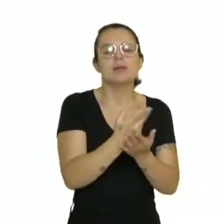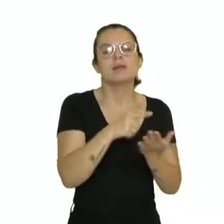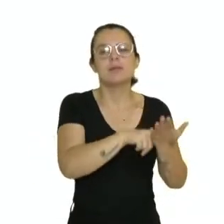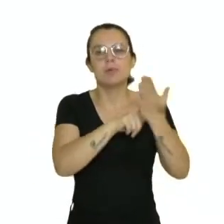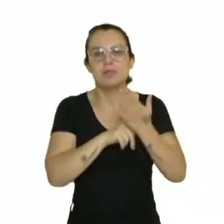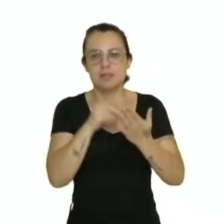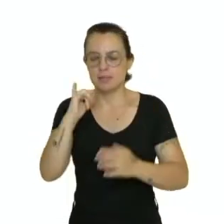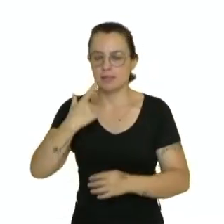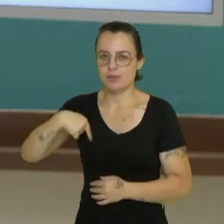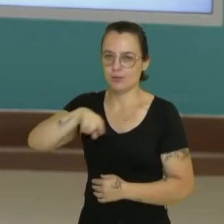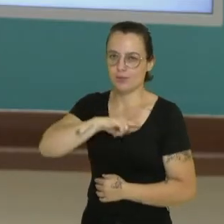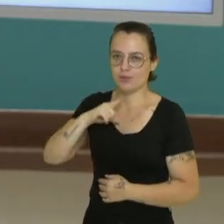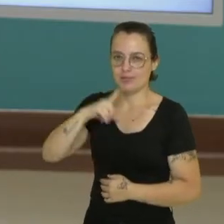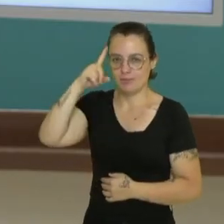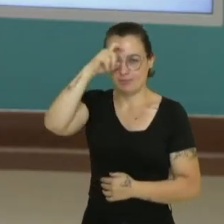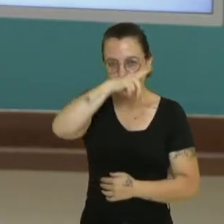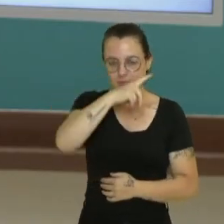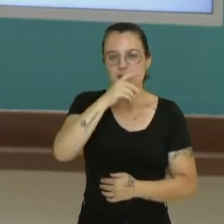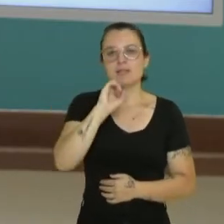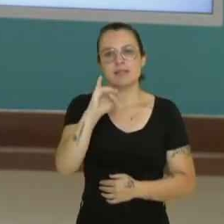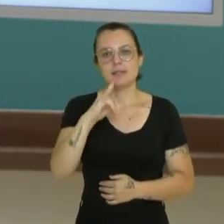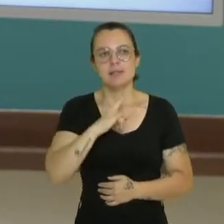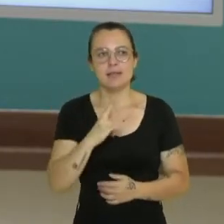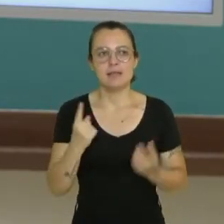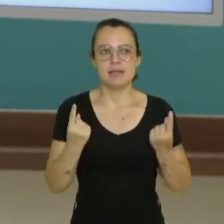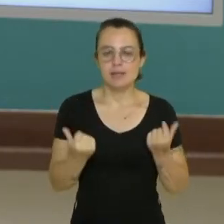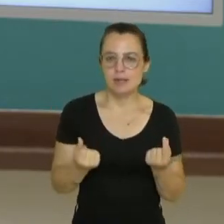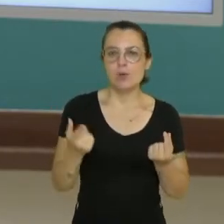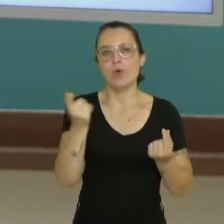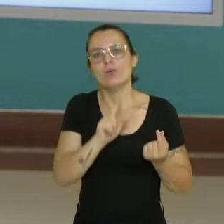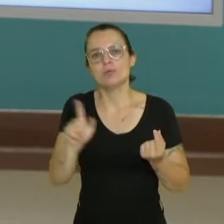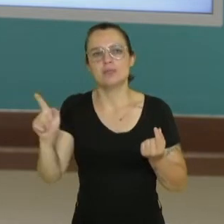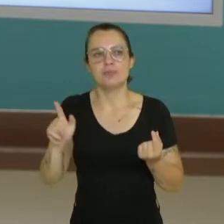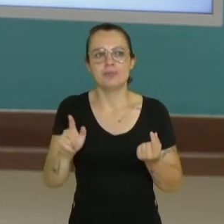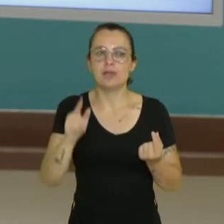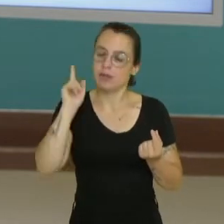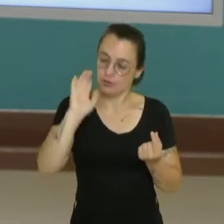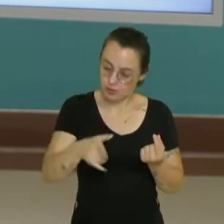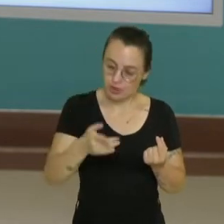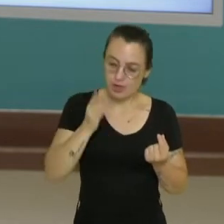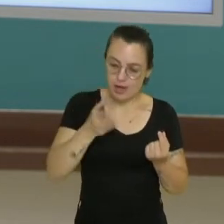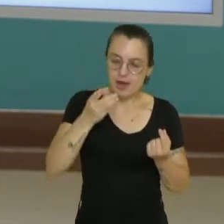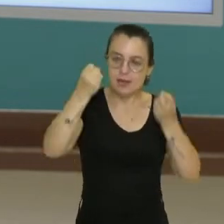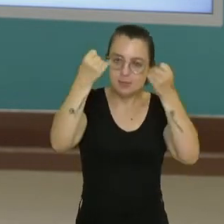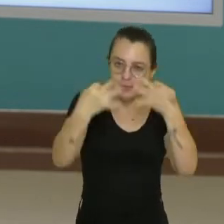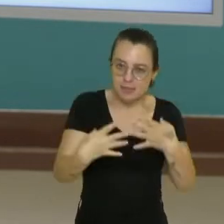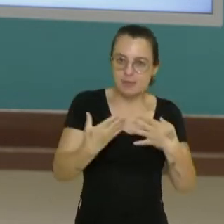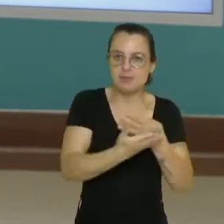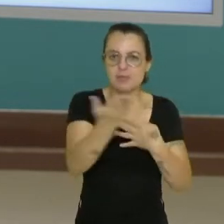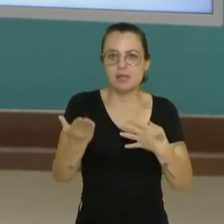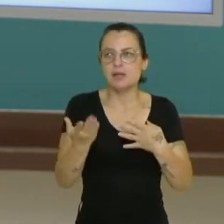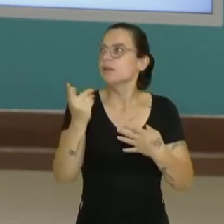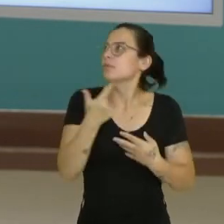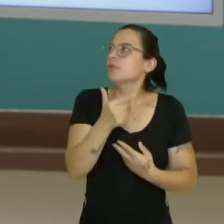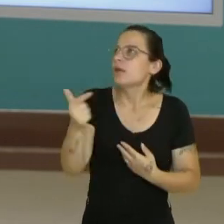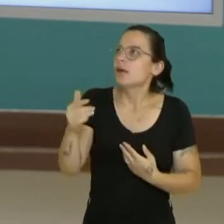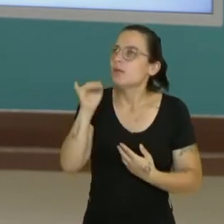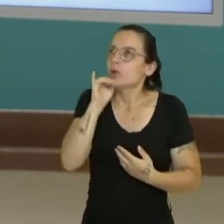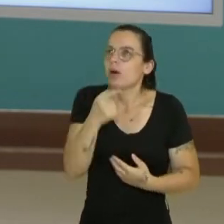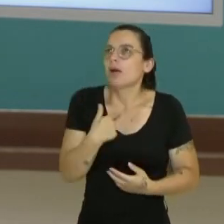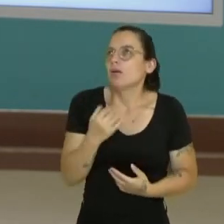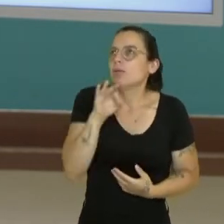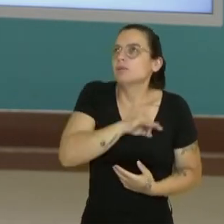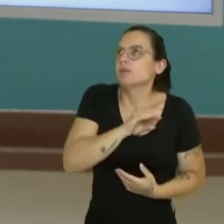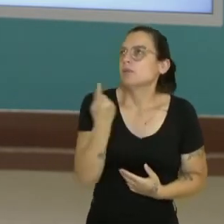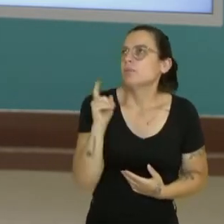financeira, se somos ricos ou não. Aquilo que eu comentei, gente, não é a quantidade de dinheiro que eu recebo, e sim